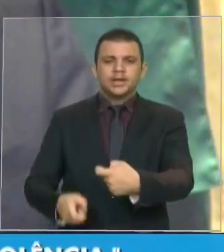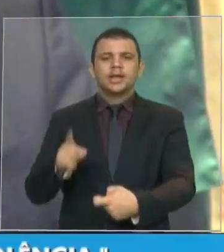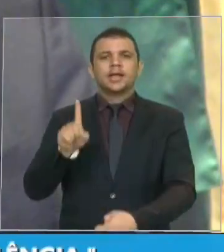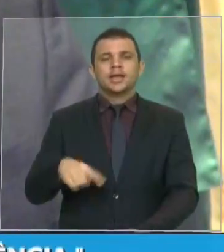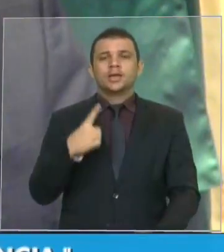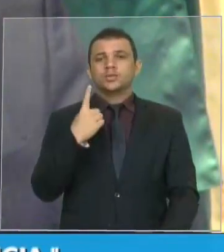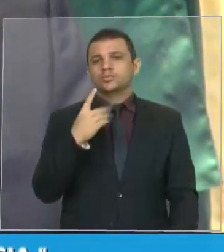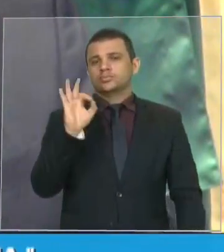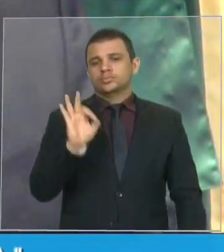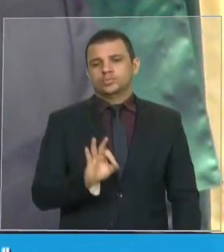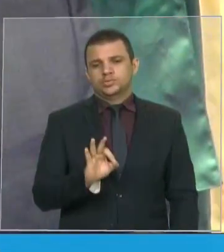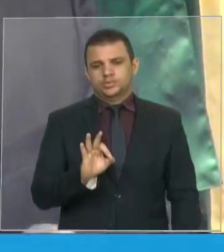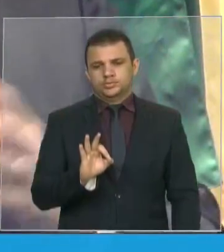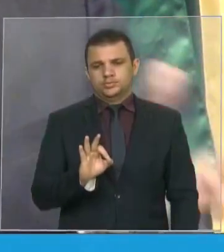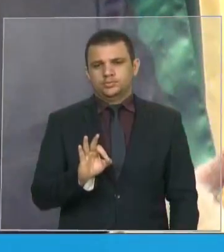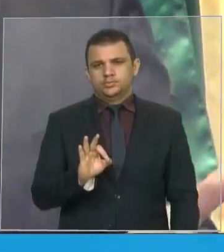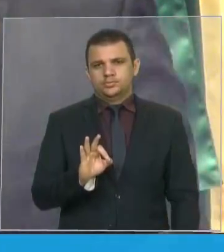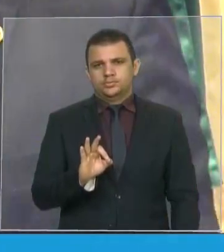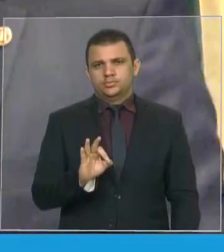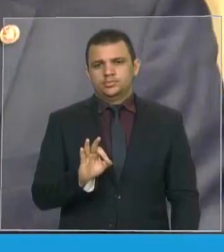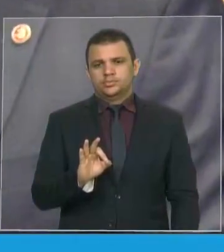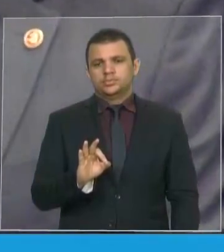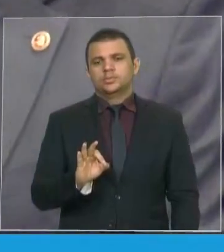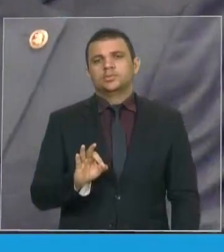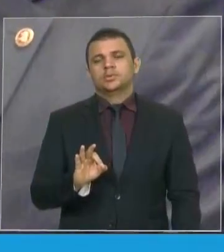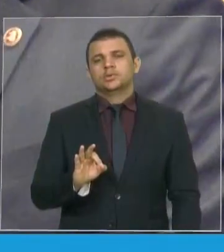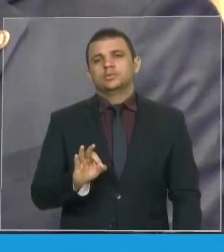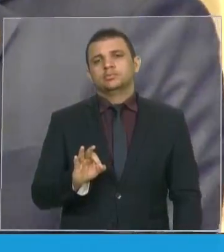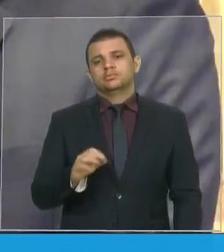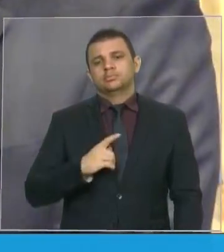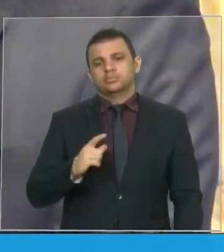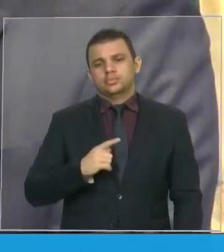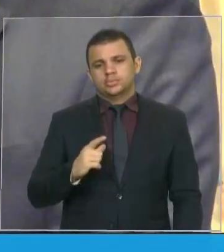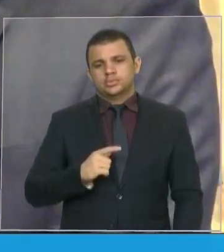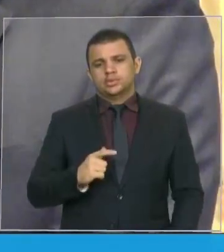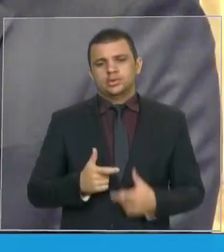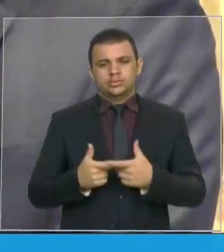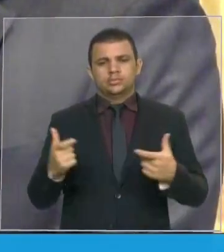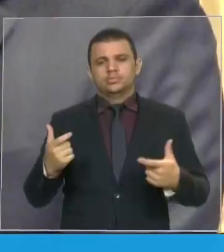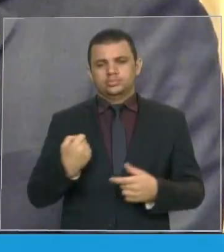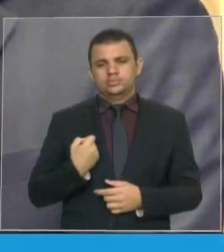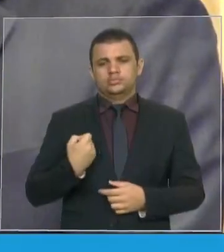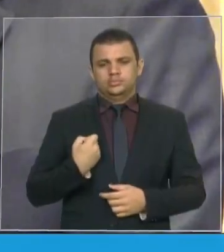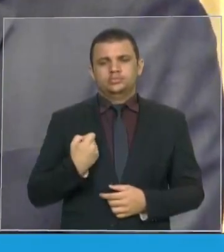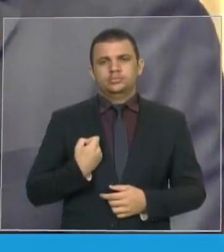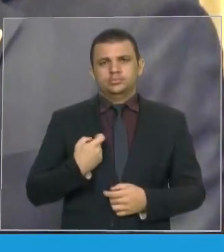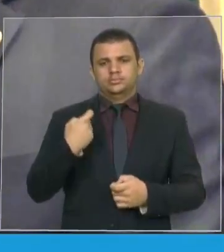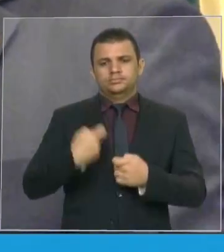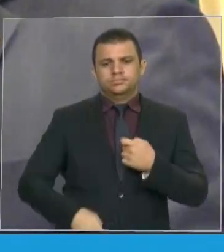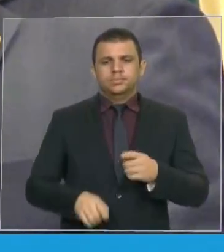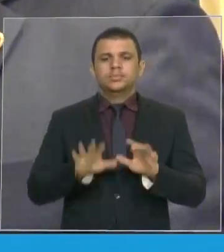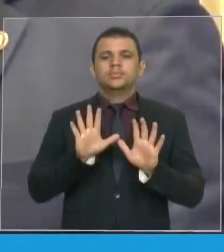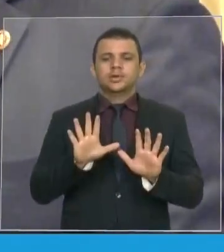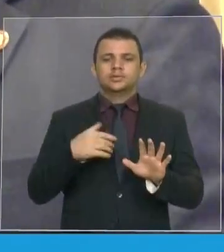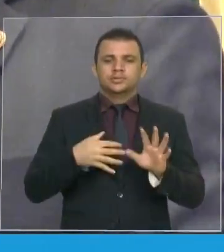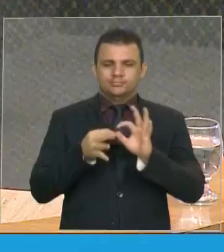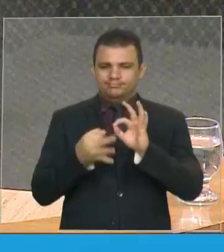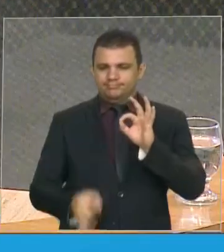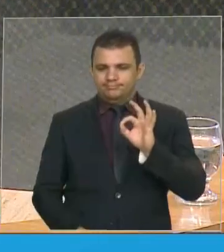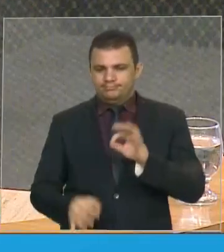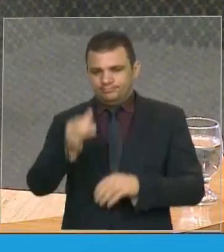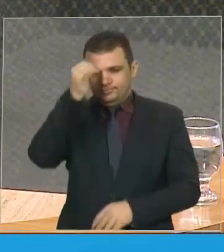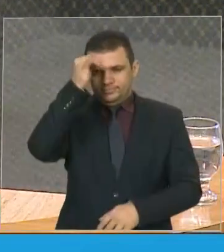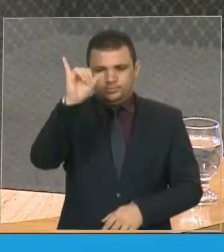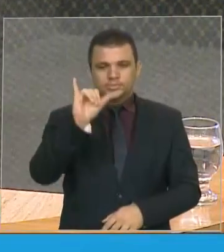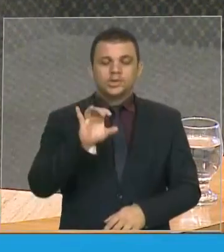maior. Então, para concluir, para não ser muito extenso, eu reputo